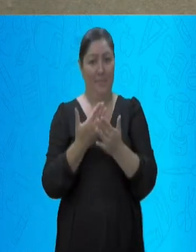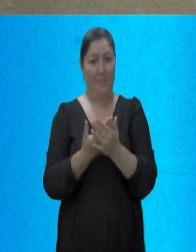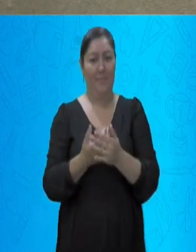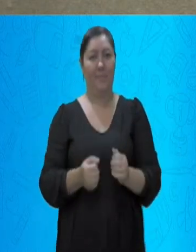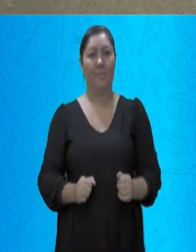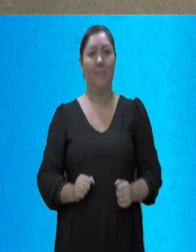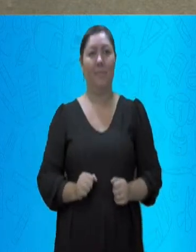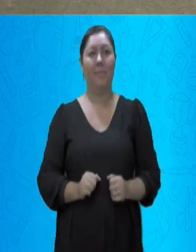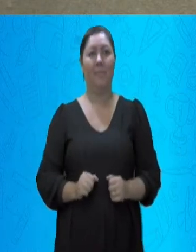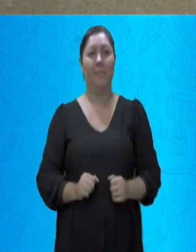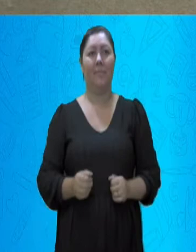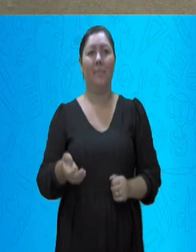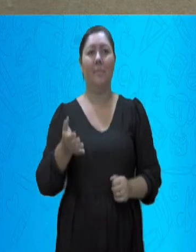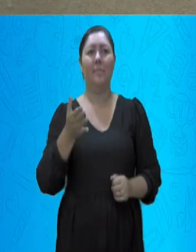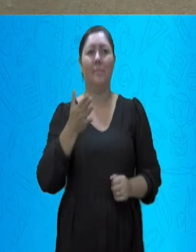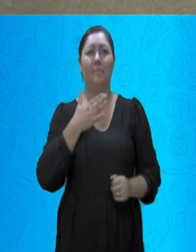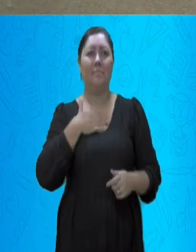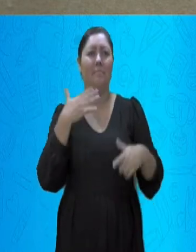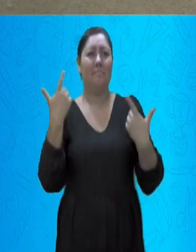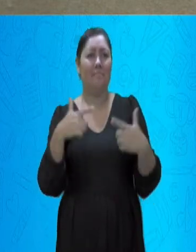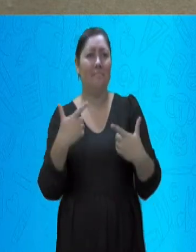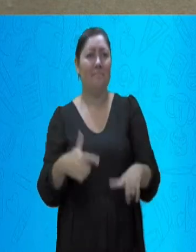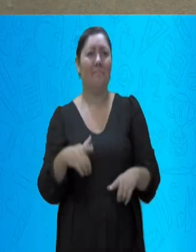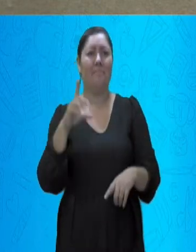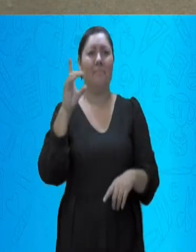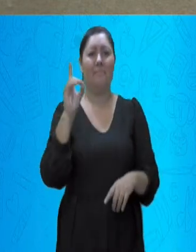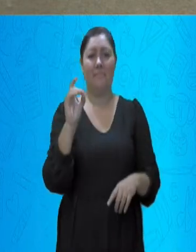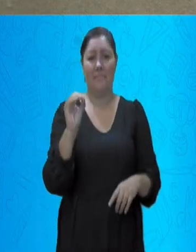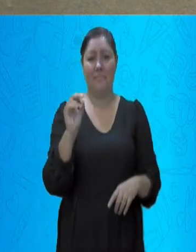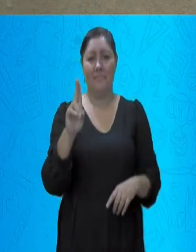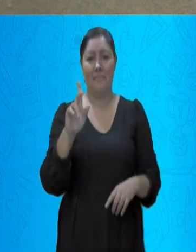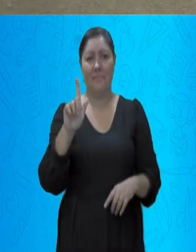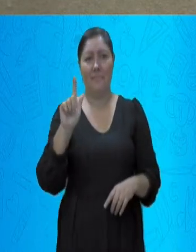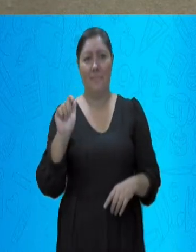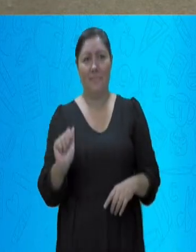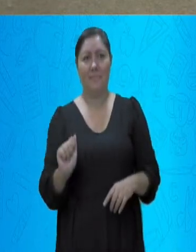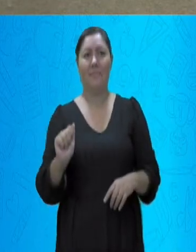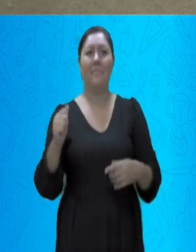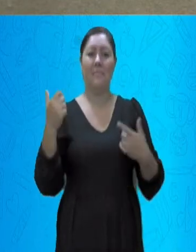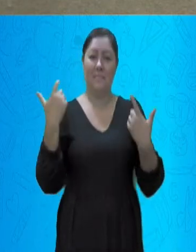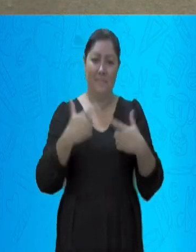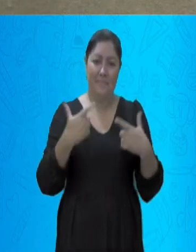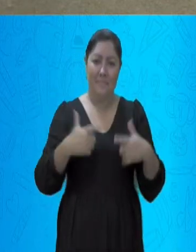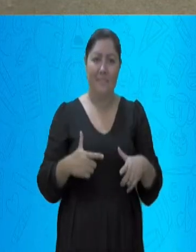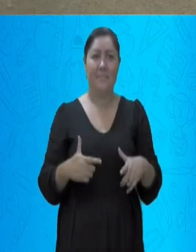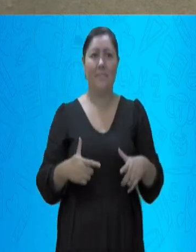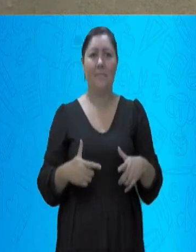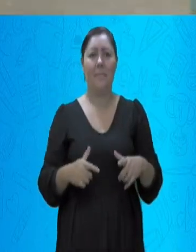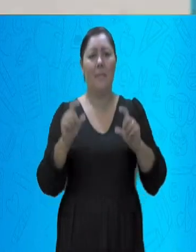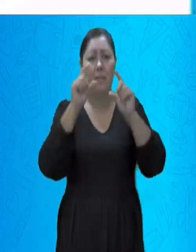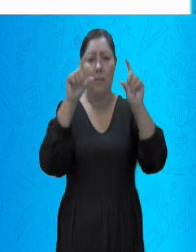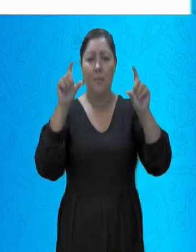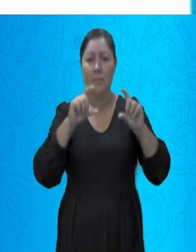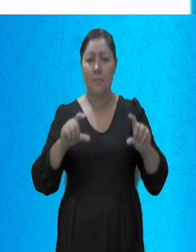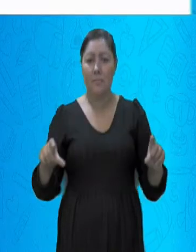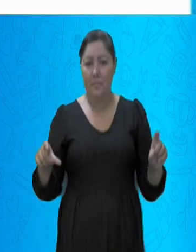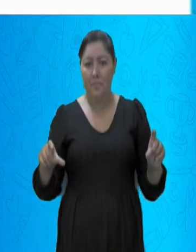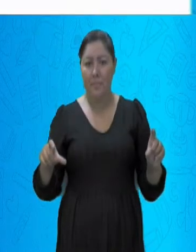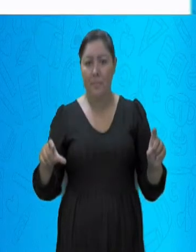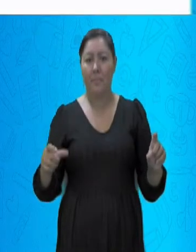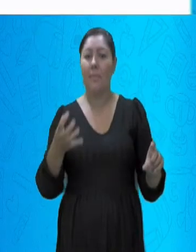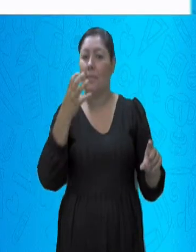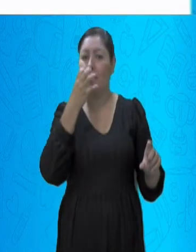o meu cachorro é engraçado e o dog é engraçado. Nas duas frases, sentenças, cachorro é um substantivo